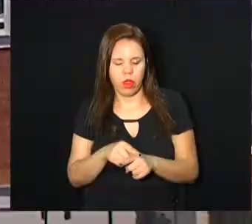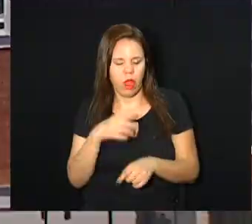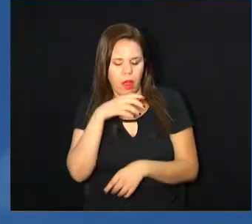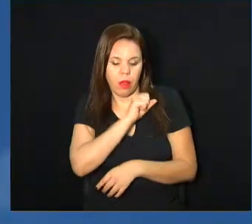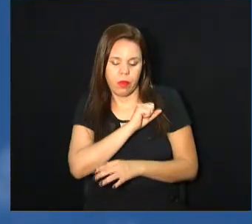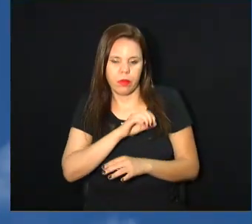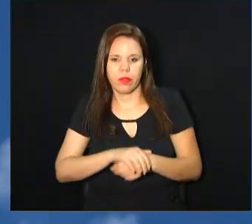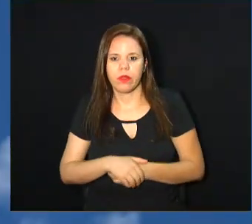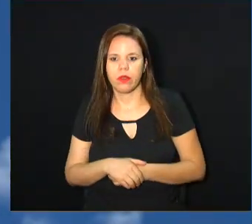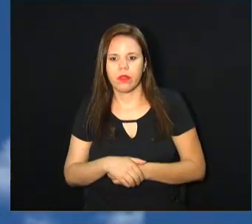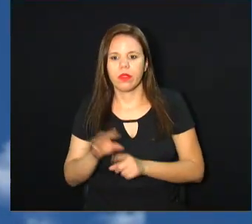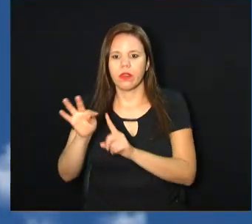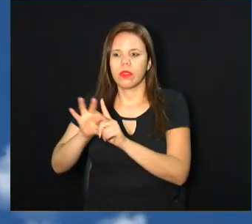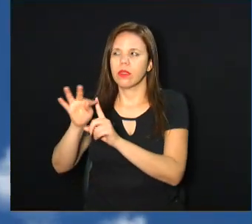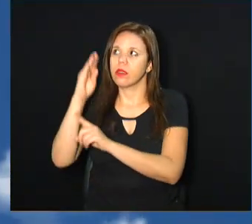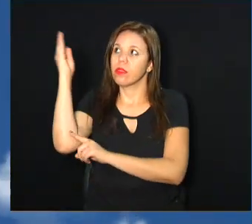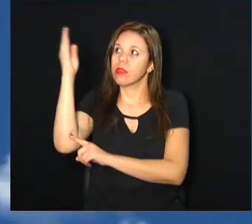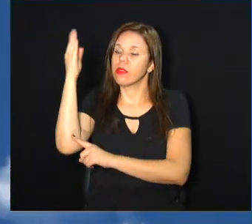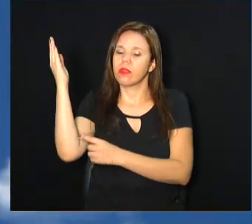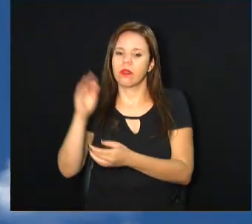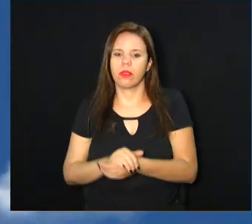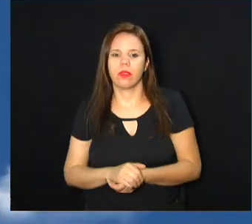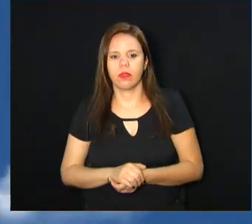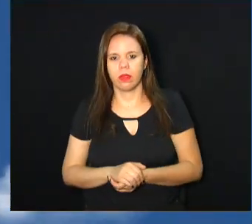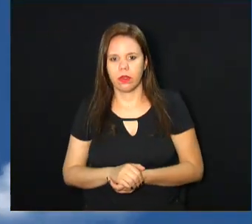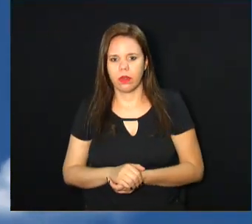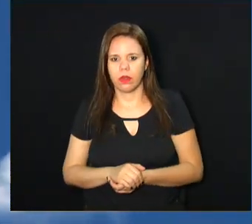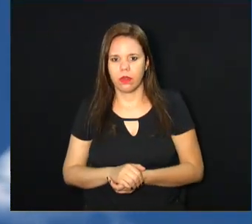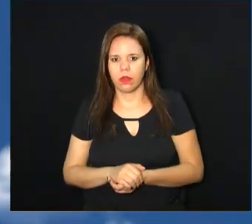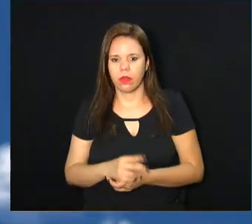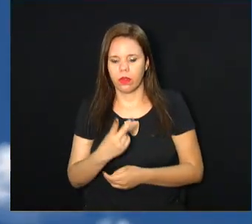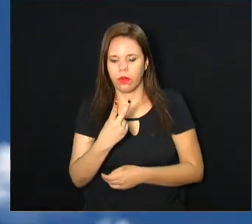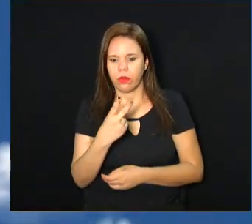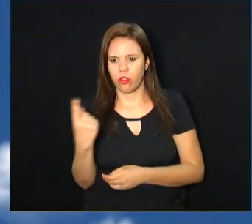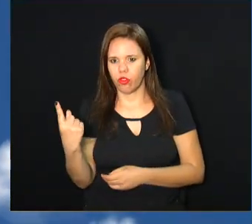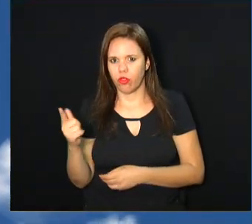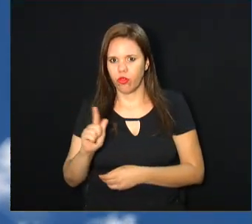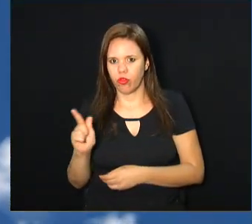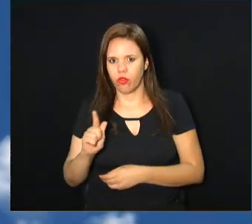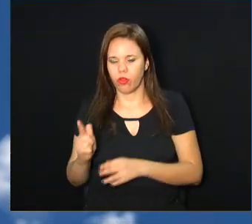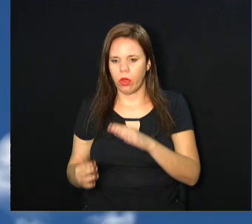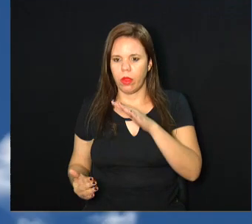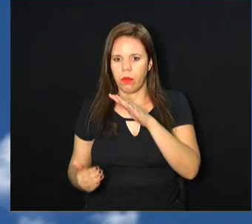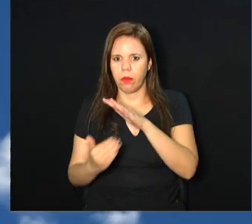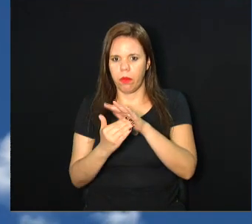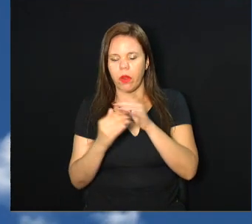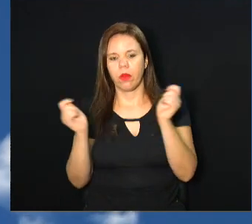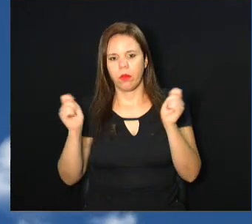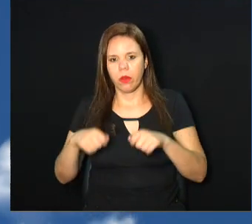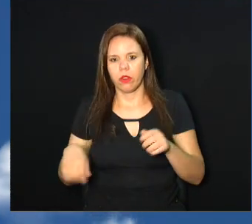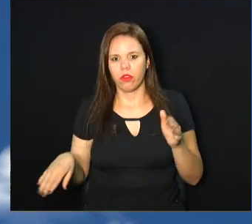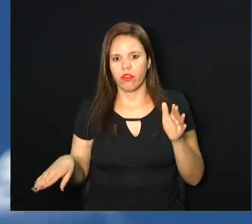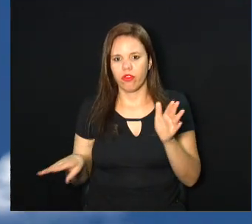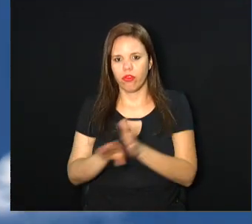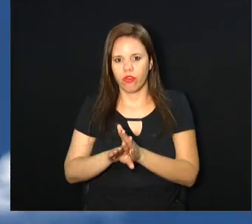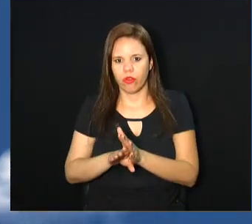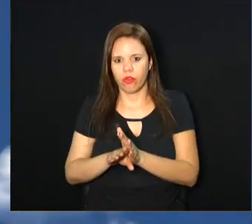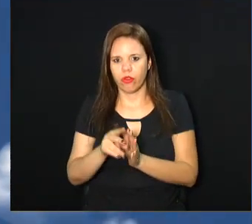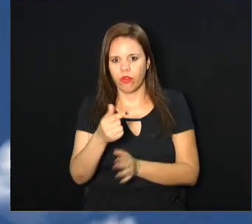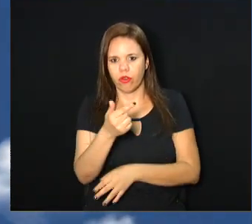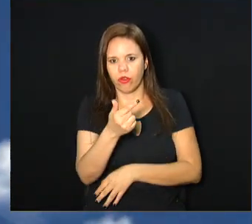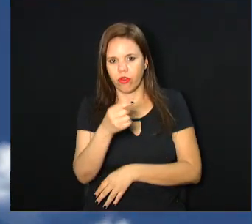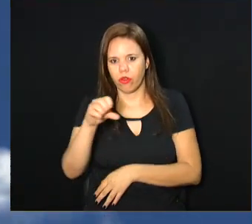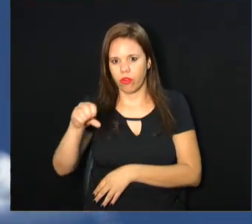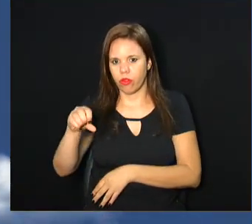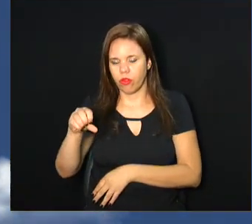rápida. Vamos às temperaturas, então. Mínima de 21 graus e a máxima pode chegar aos